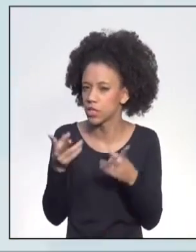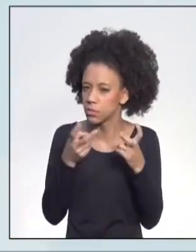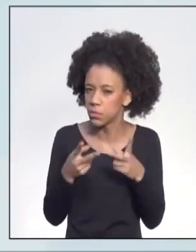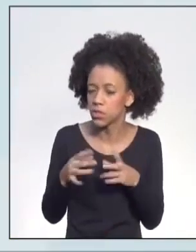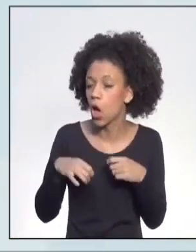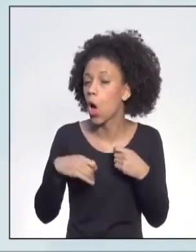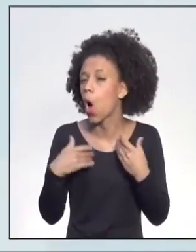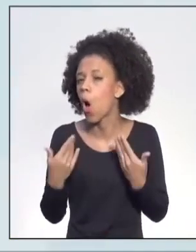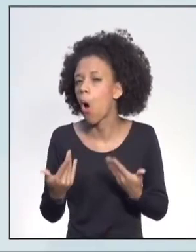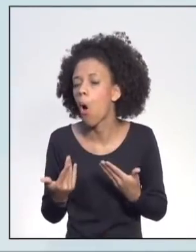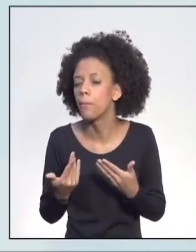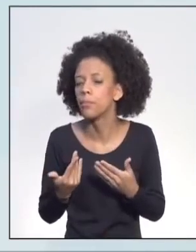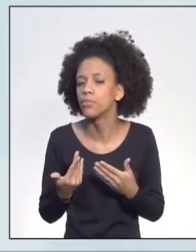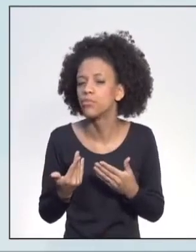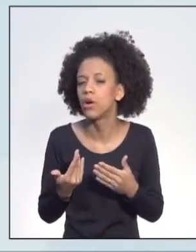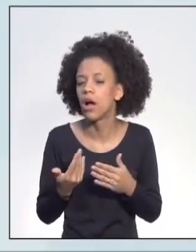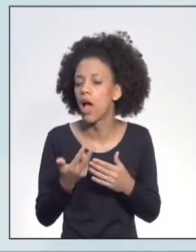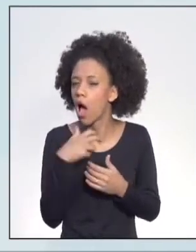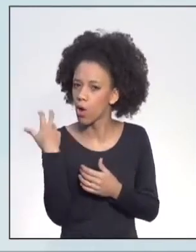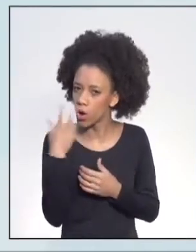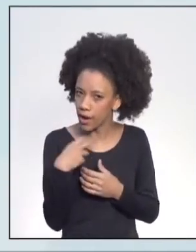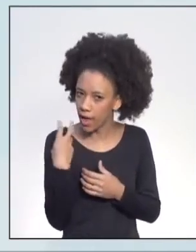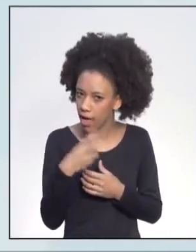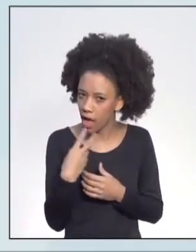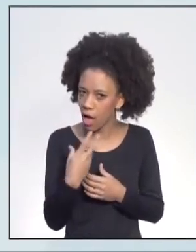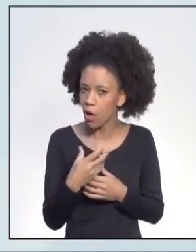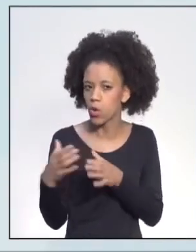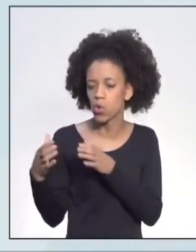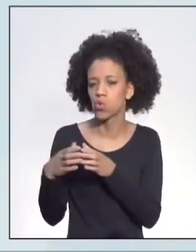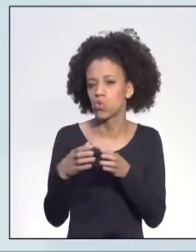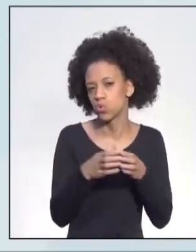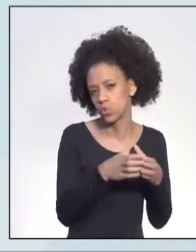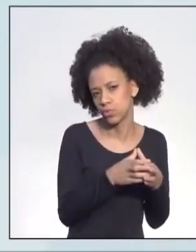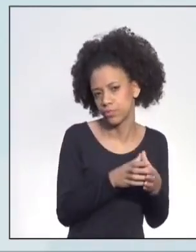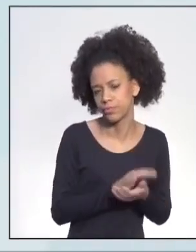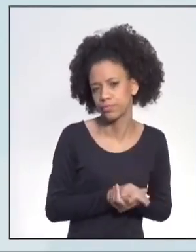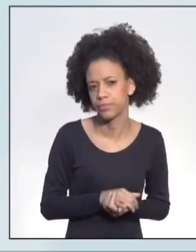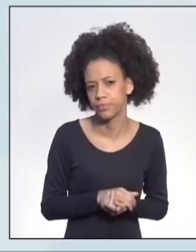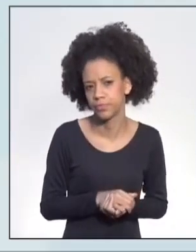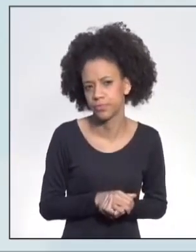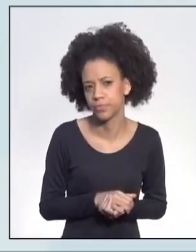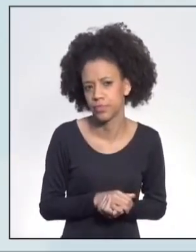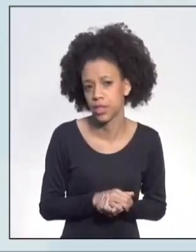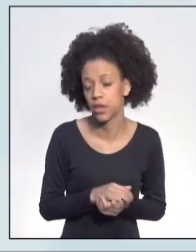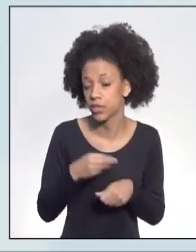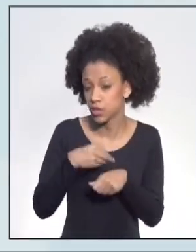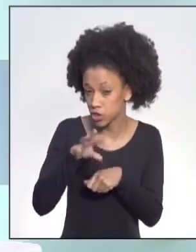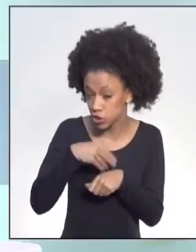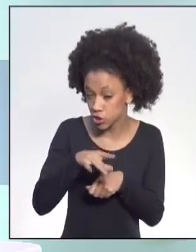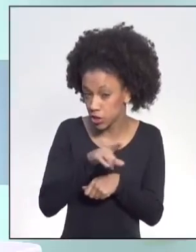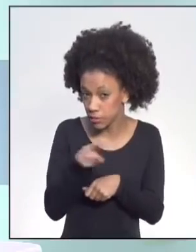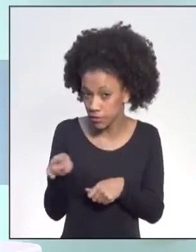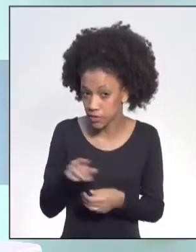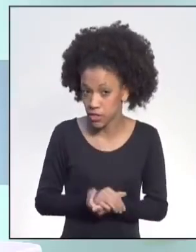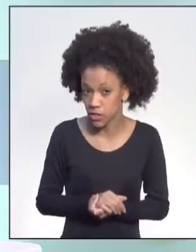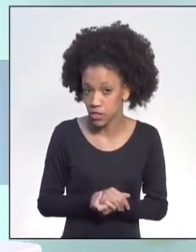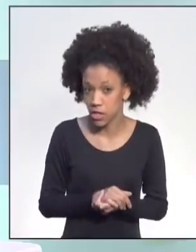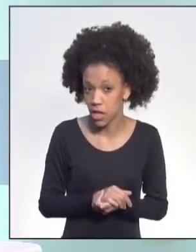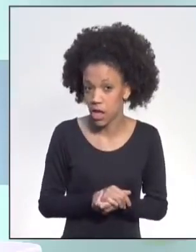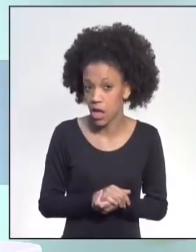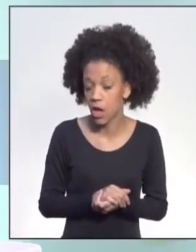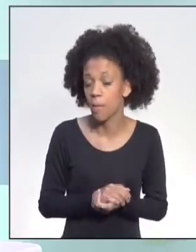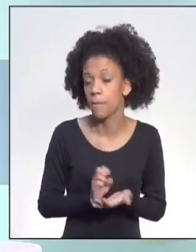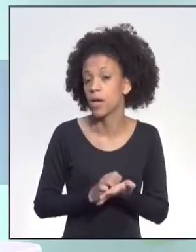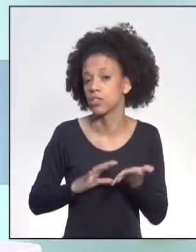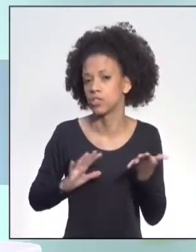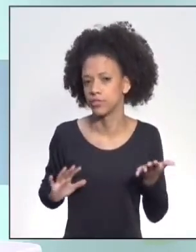é feito essa transmissão oral entre os povos africanos. Eu vou sugerir aqui para vocês uma